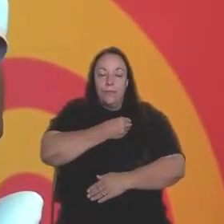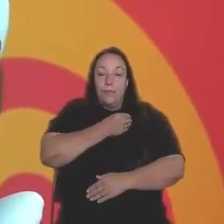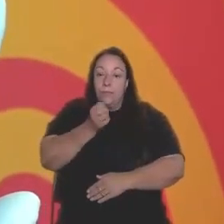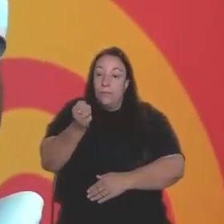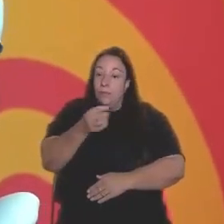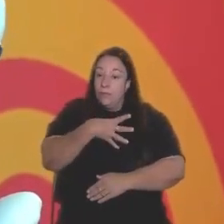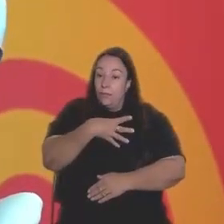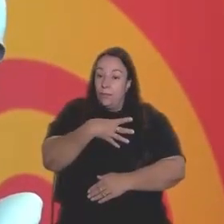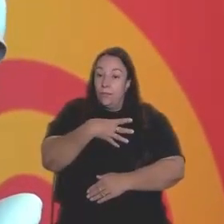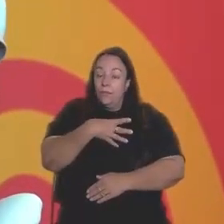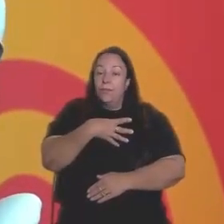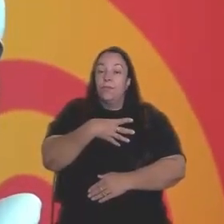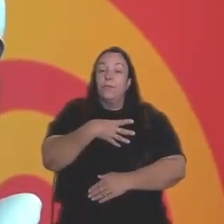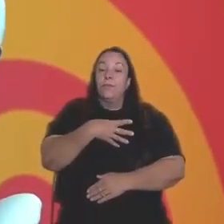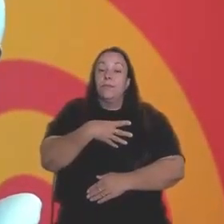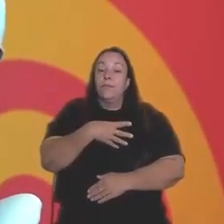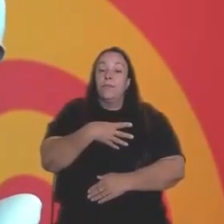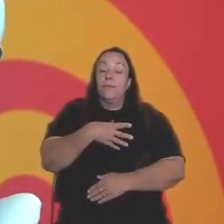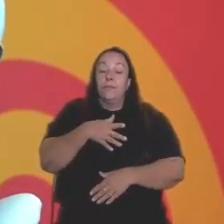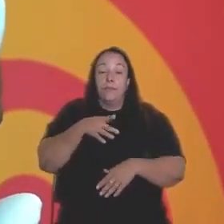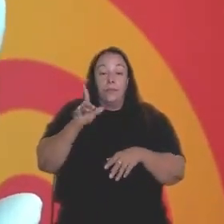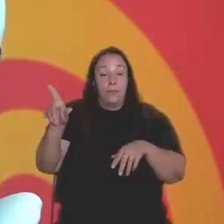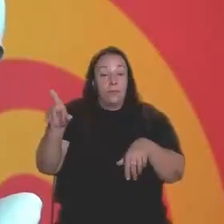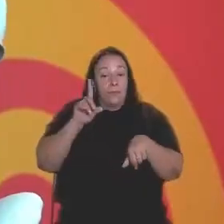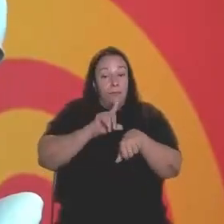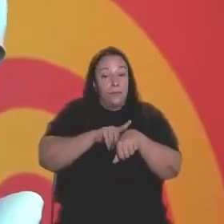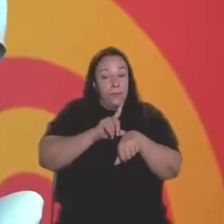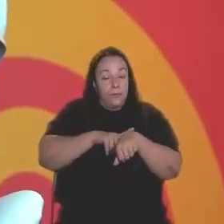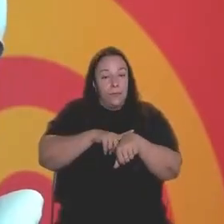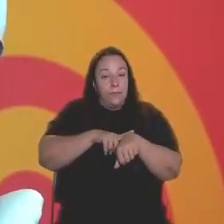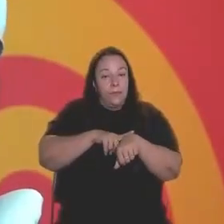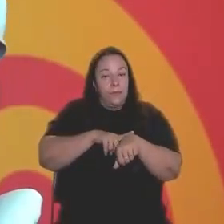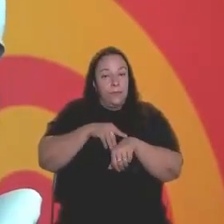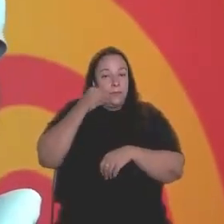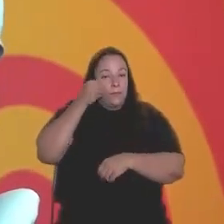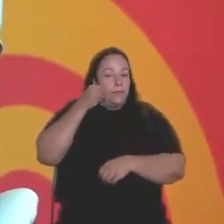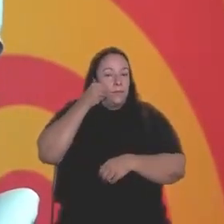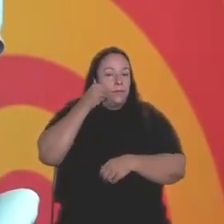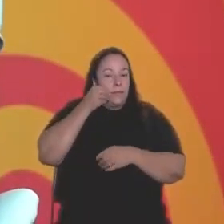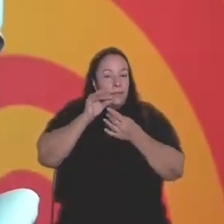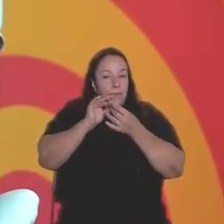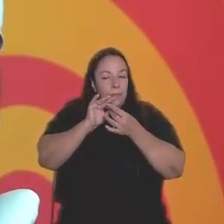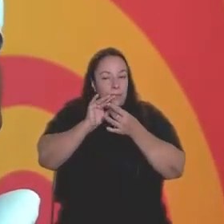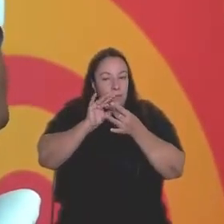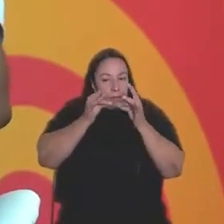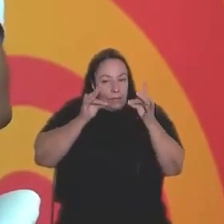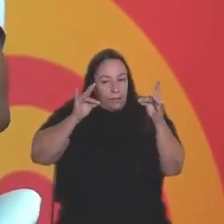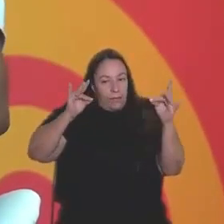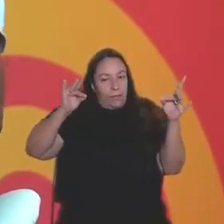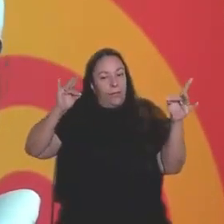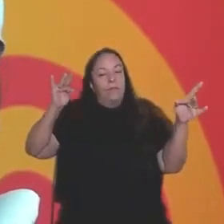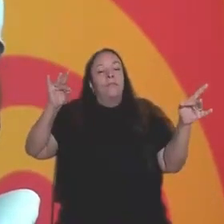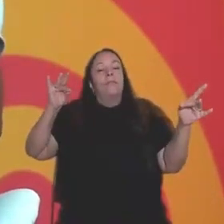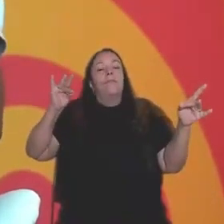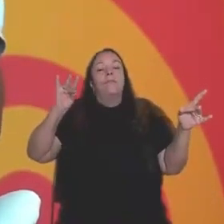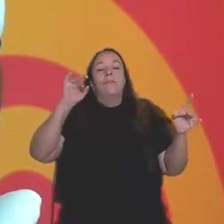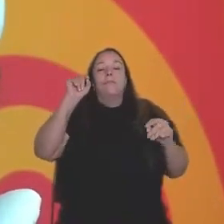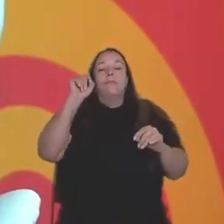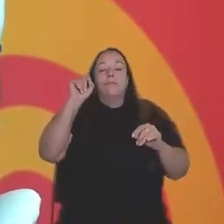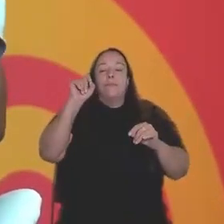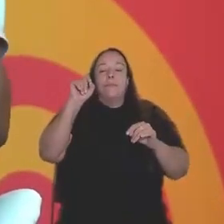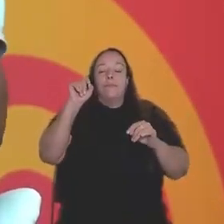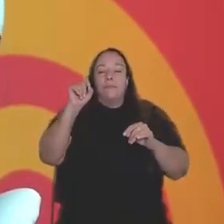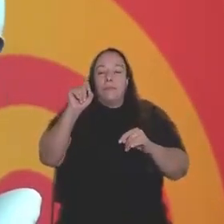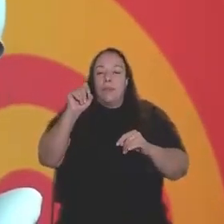e seus benefícios, mas, ao mesmo tempo, a gente também tem experimentado muito esse distanciamento do que é o natural, do